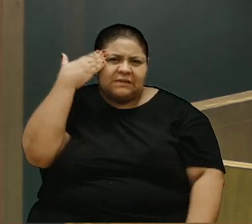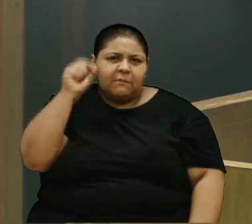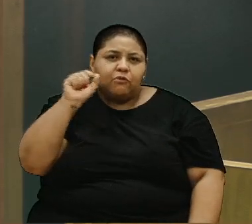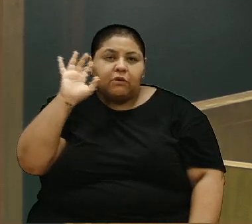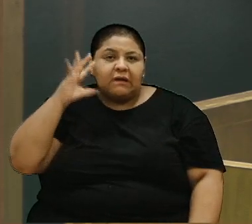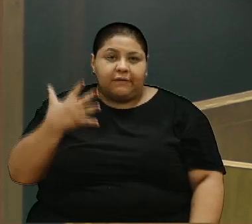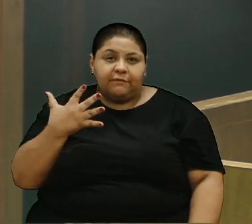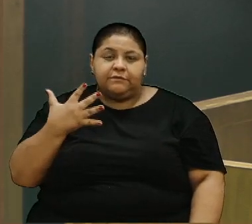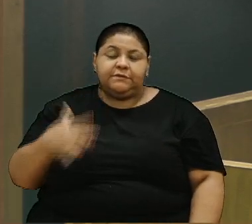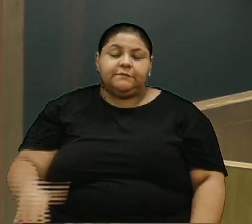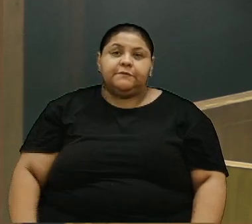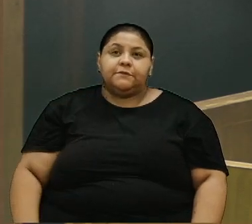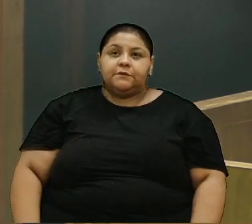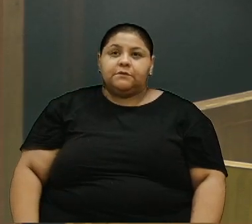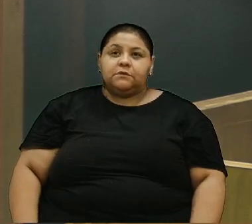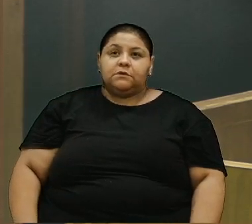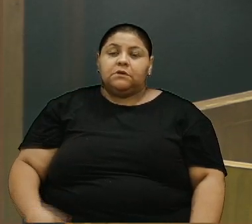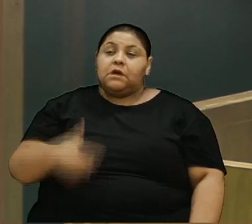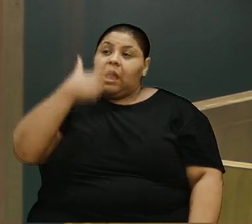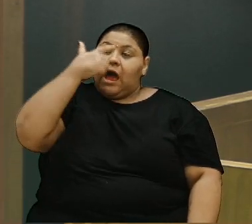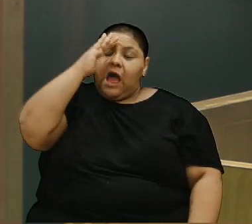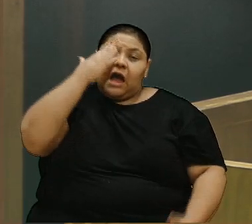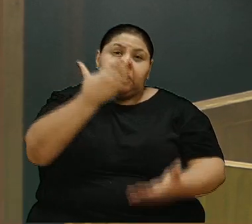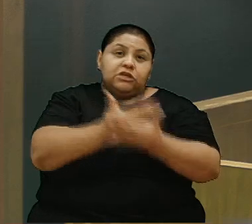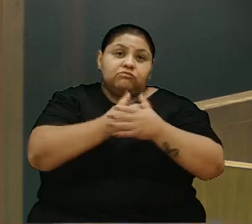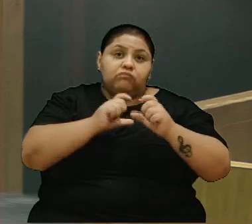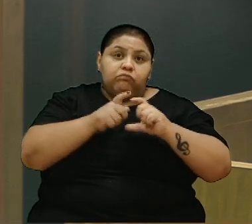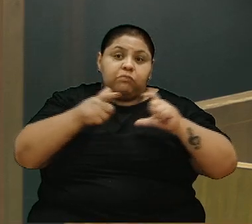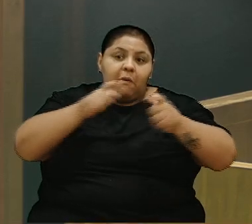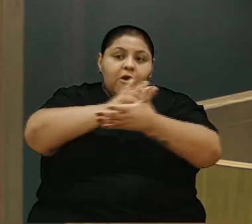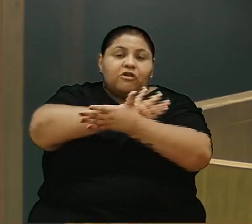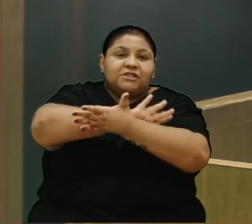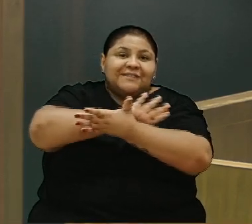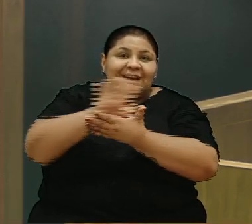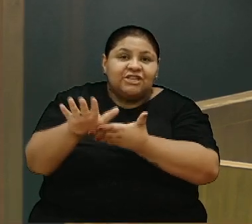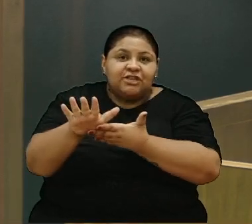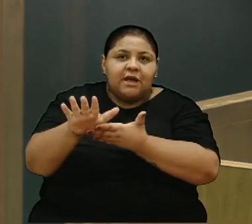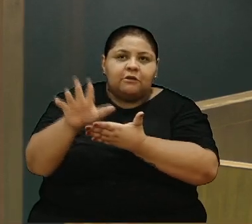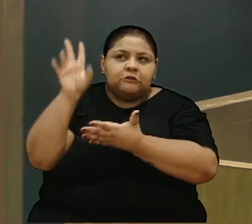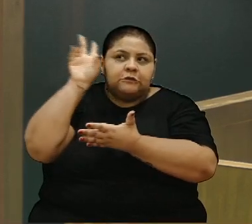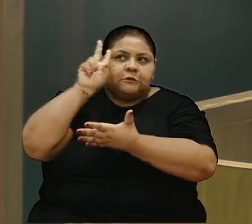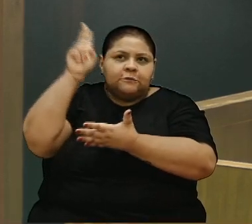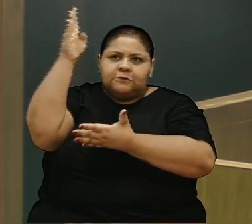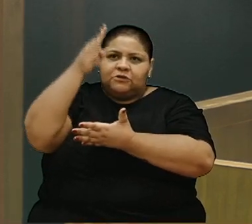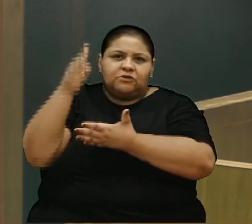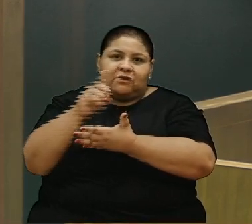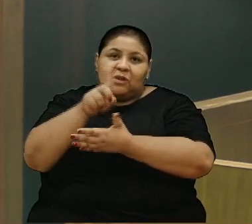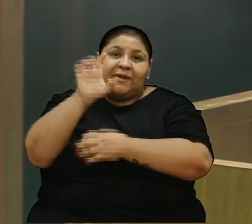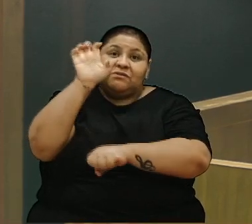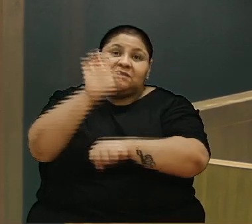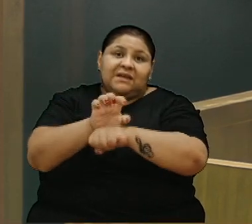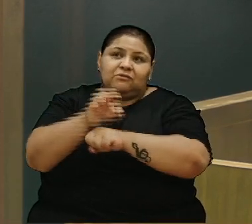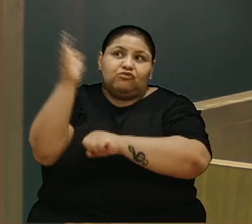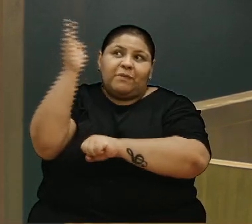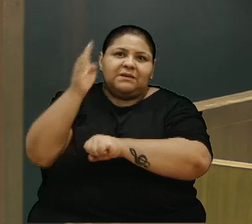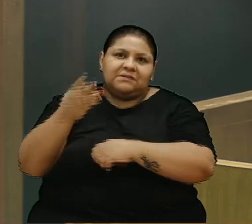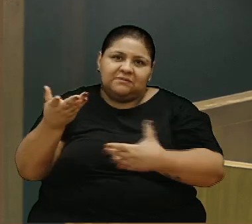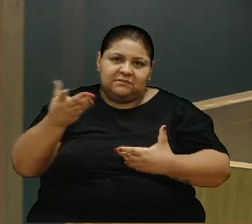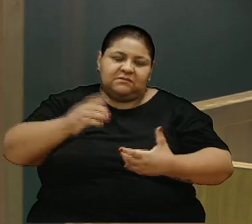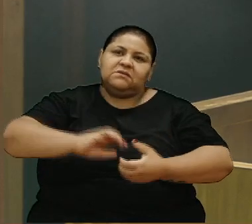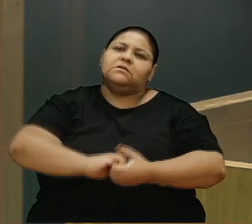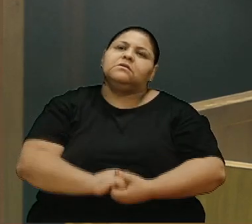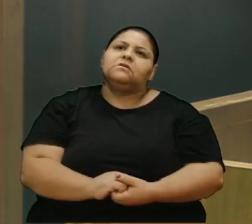evento de grande vulto, talvez a maior calamidade da história do Brasil, nem do Estado, né, do Brasil.